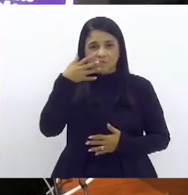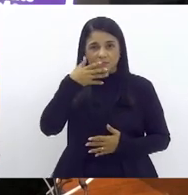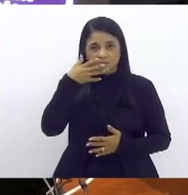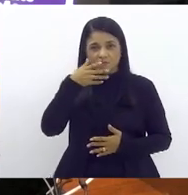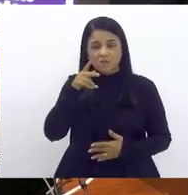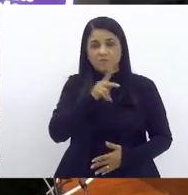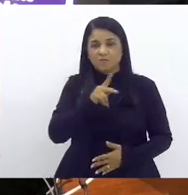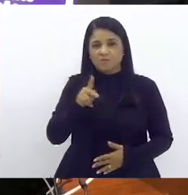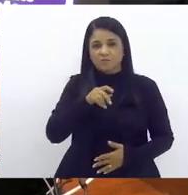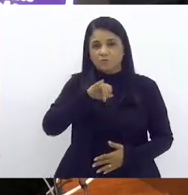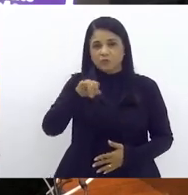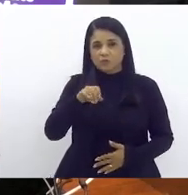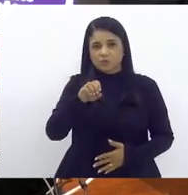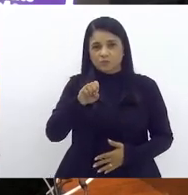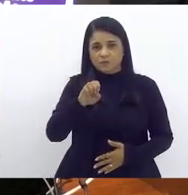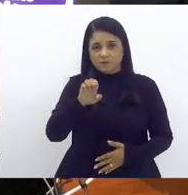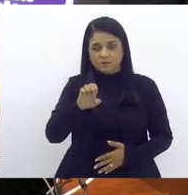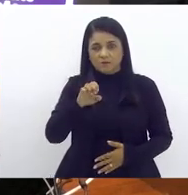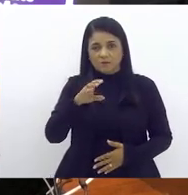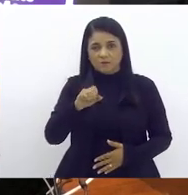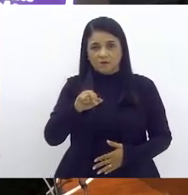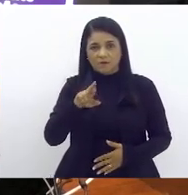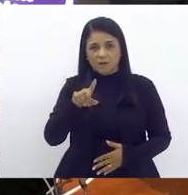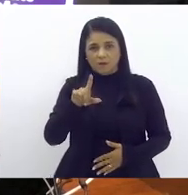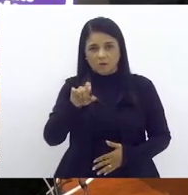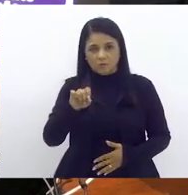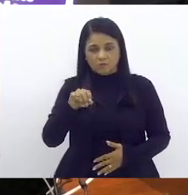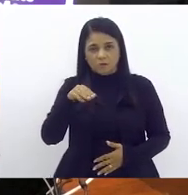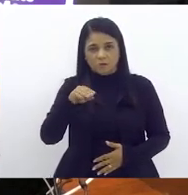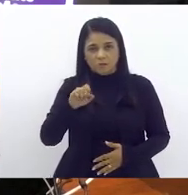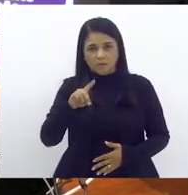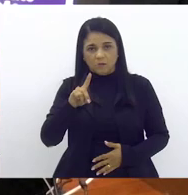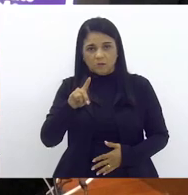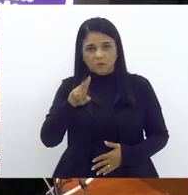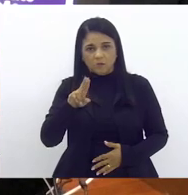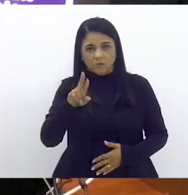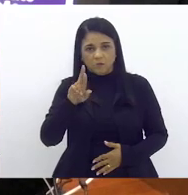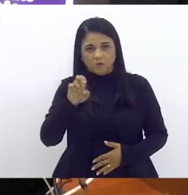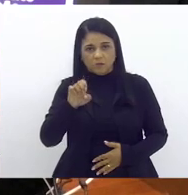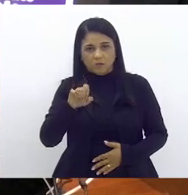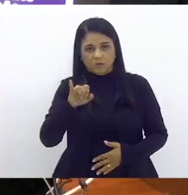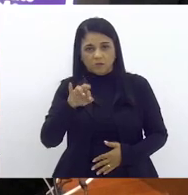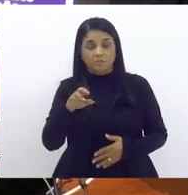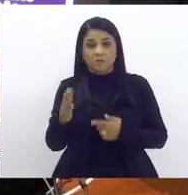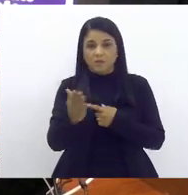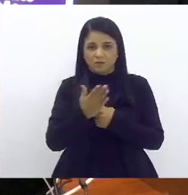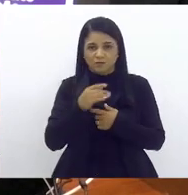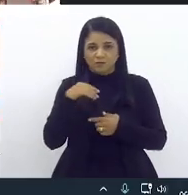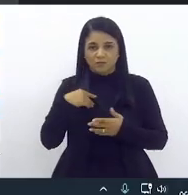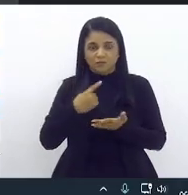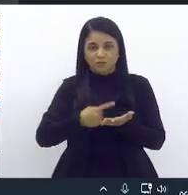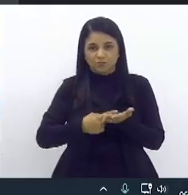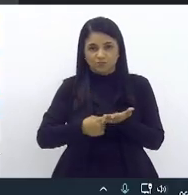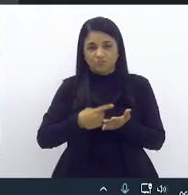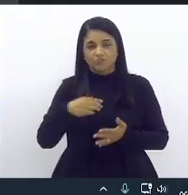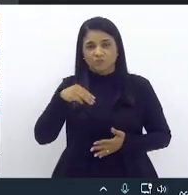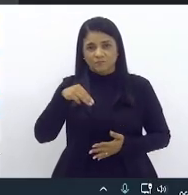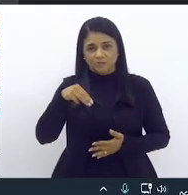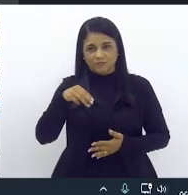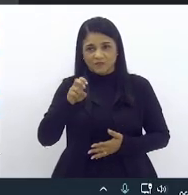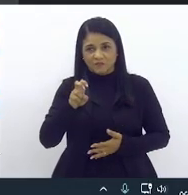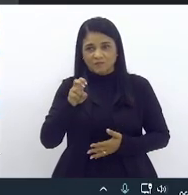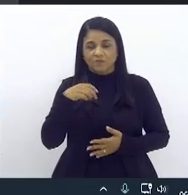Carlos Madureira. 5 minutos. Peço alguém que me ajude no cronômetro, por favor. Boa noite, em nome